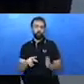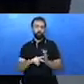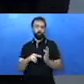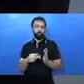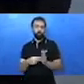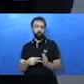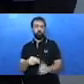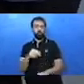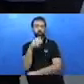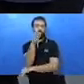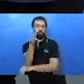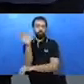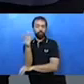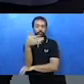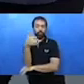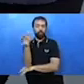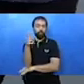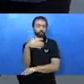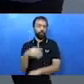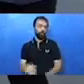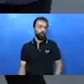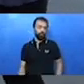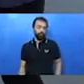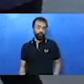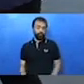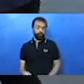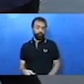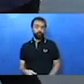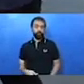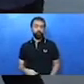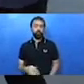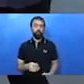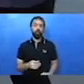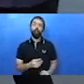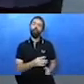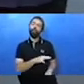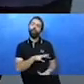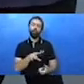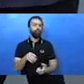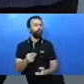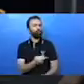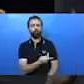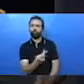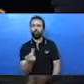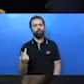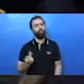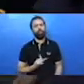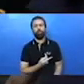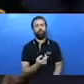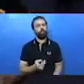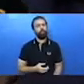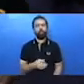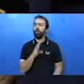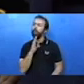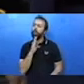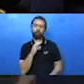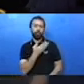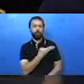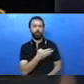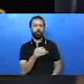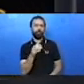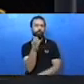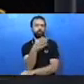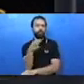Continuando falando da bandeira do Brasil. Todos nós conhecemos bem essa bandeira, a verde, amarela, azul